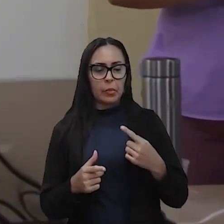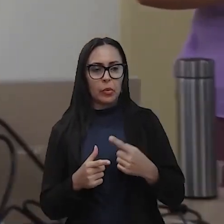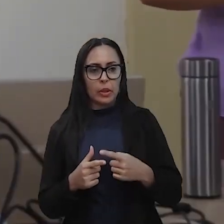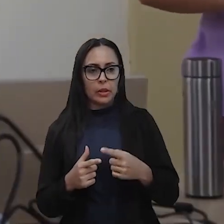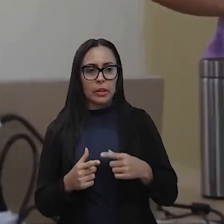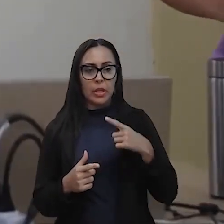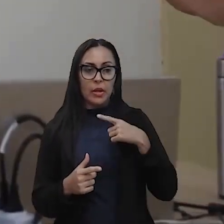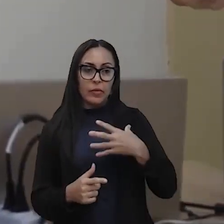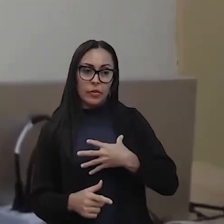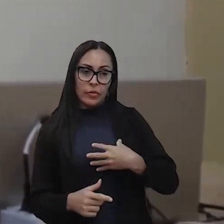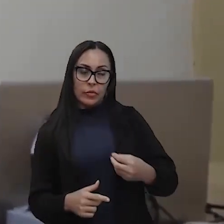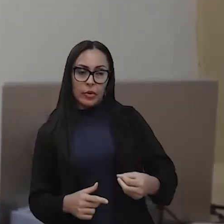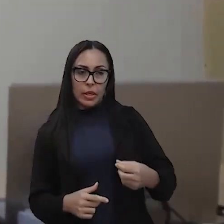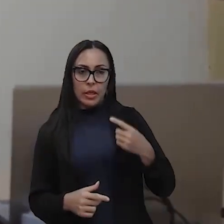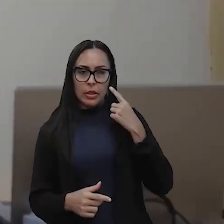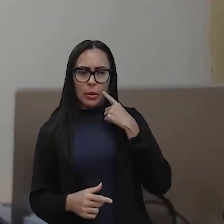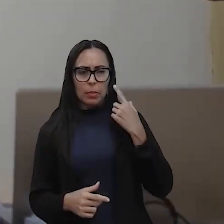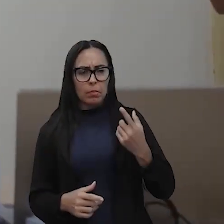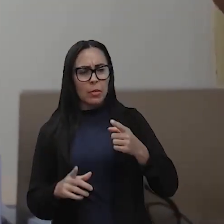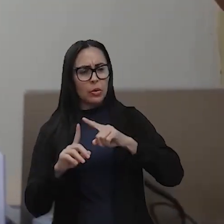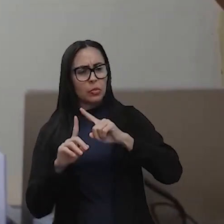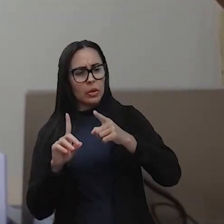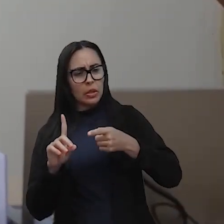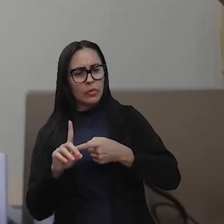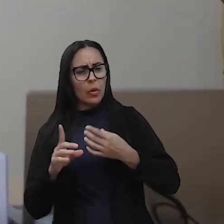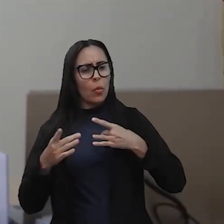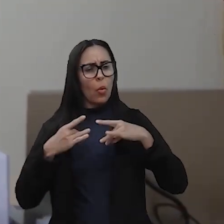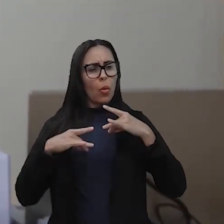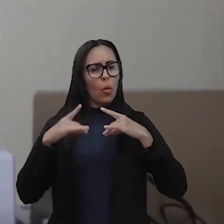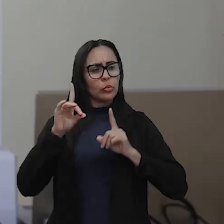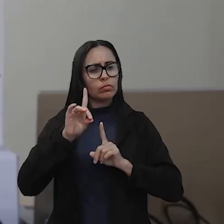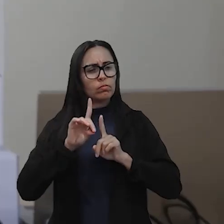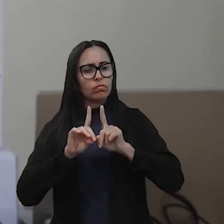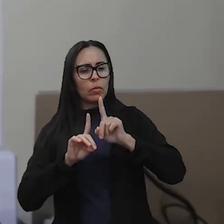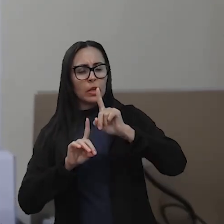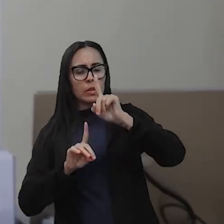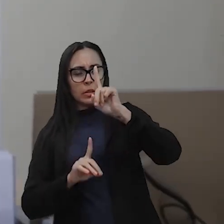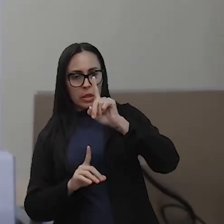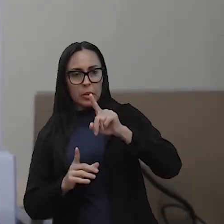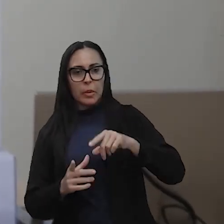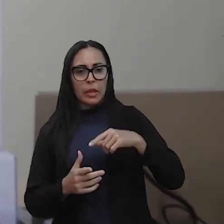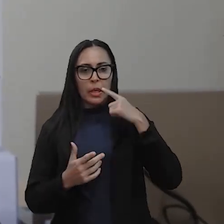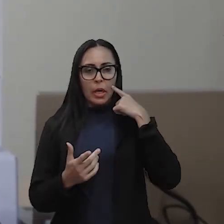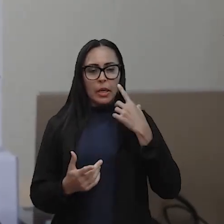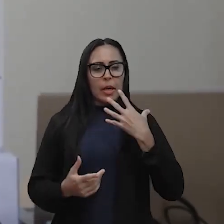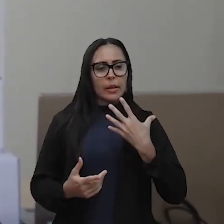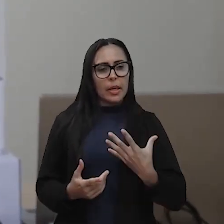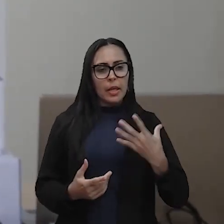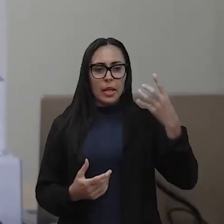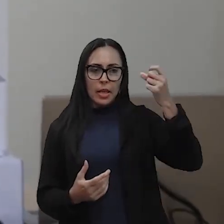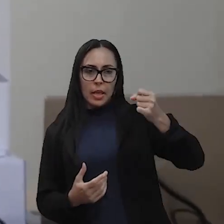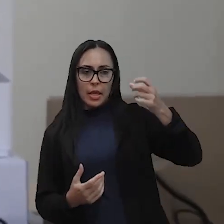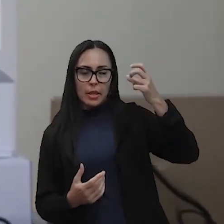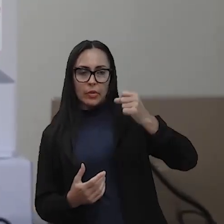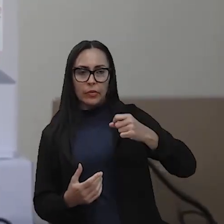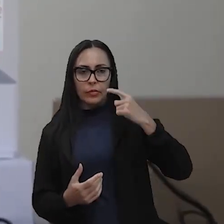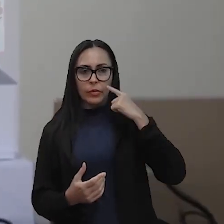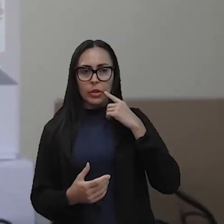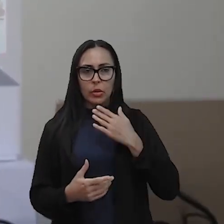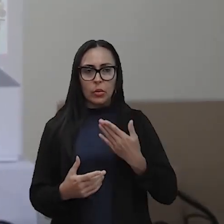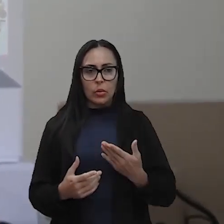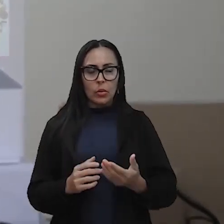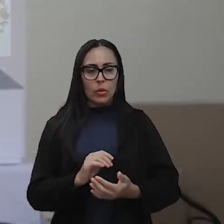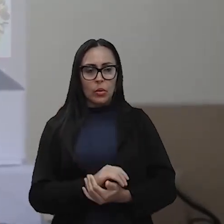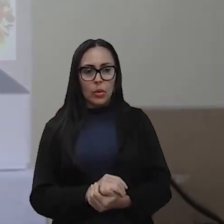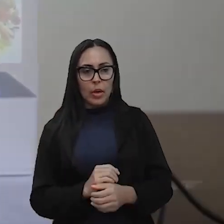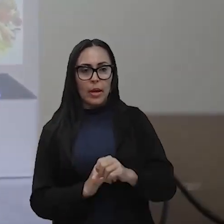de gestação, os hormônios estão lá em cima, produziu, e aí aquele leite ficou aonde? Represado na mama. Leite represado na